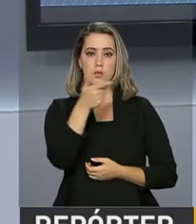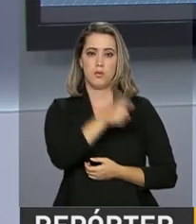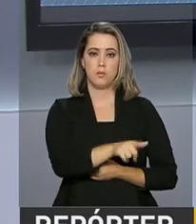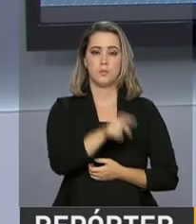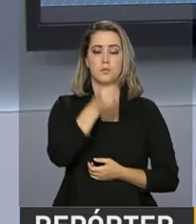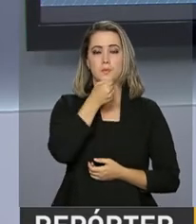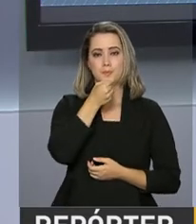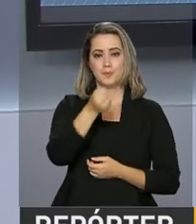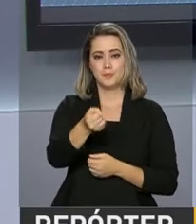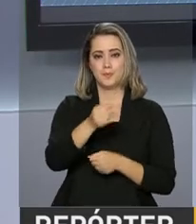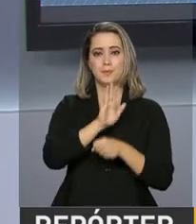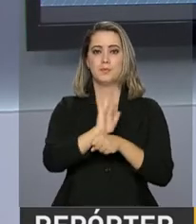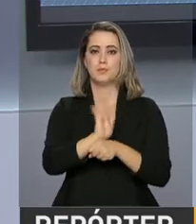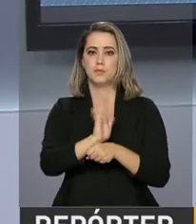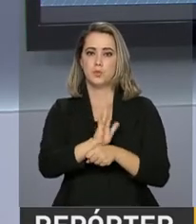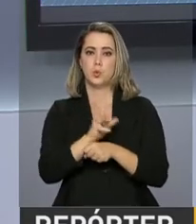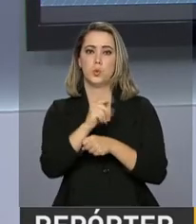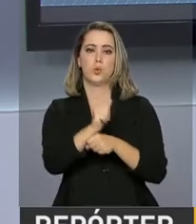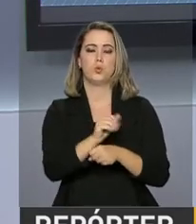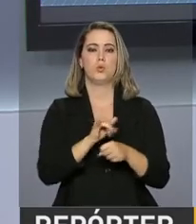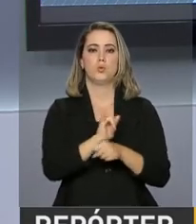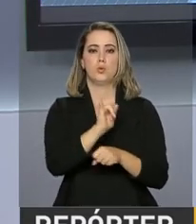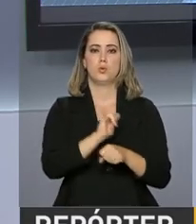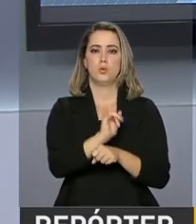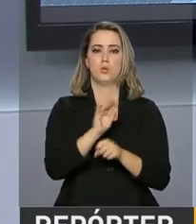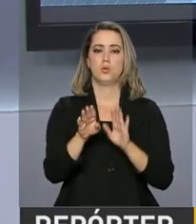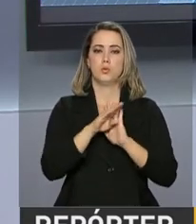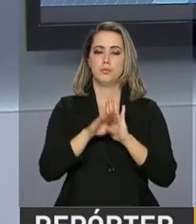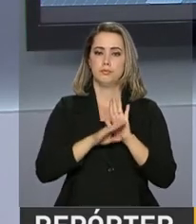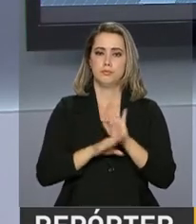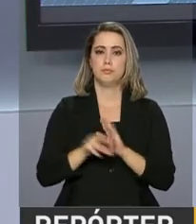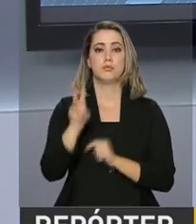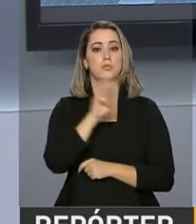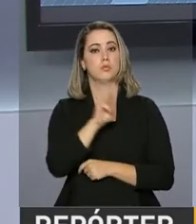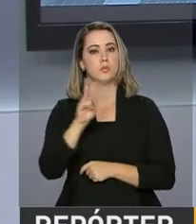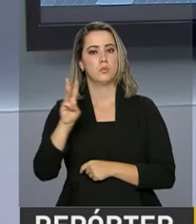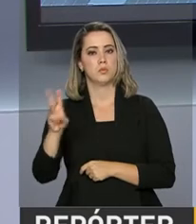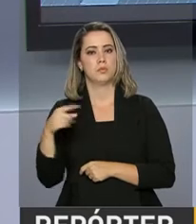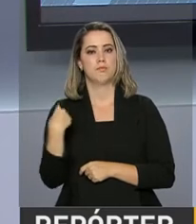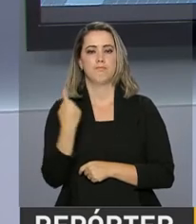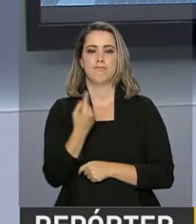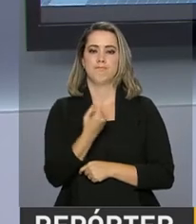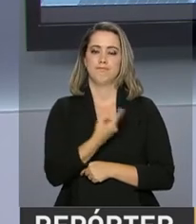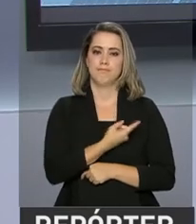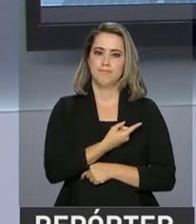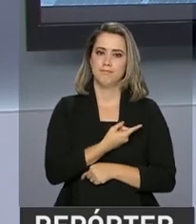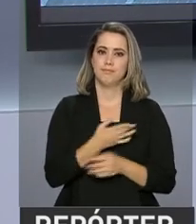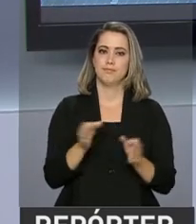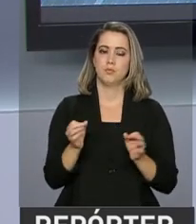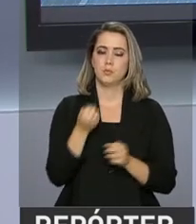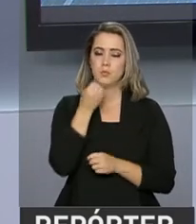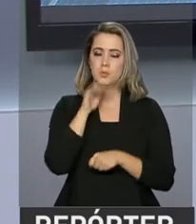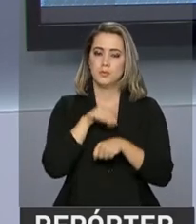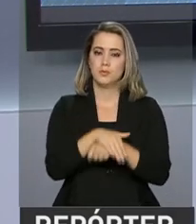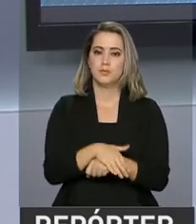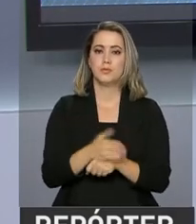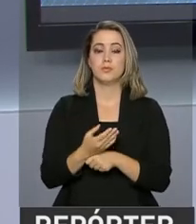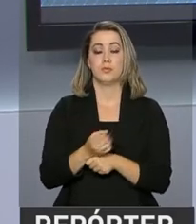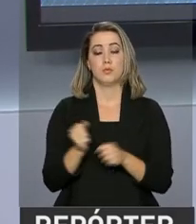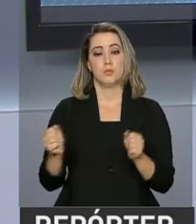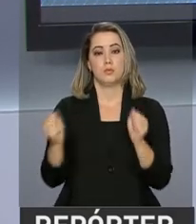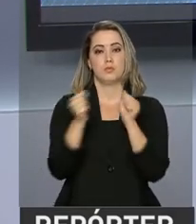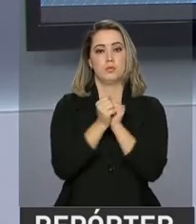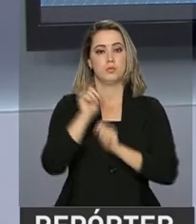reportagem no youtube e toda a programação também está disponível em nossa página na internet uma boa noite pra você